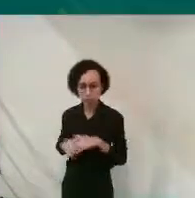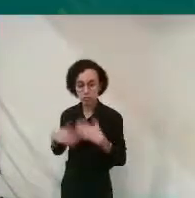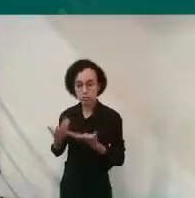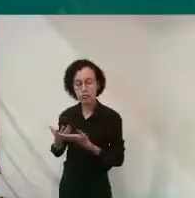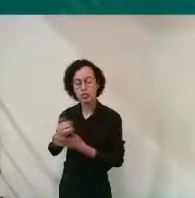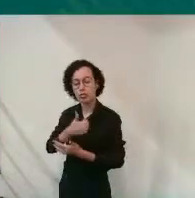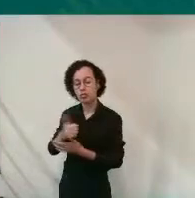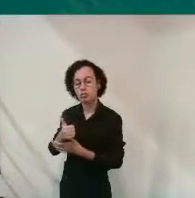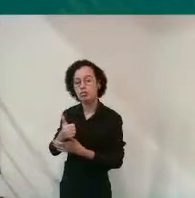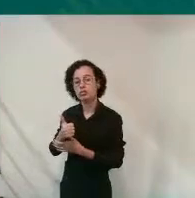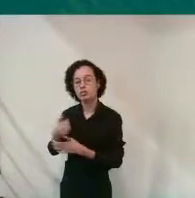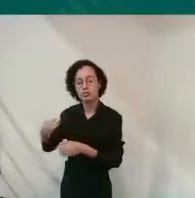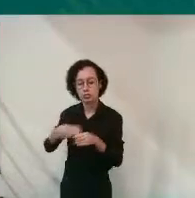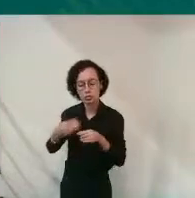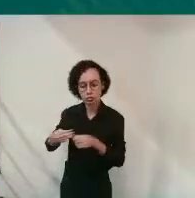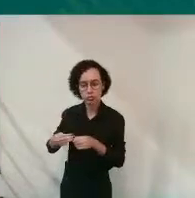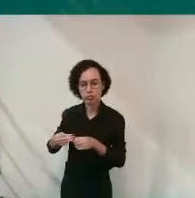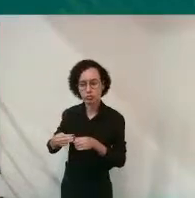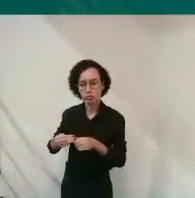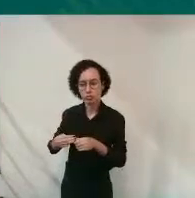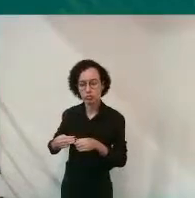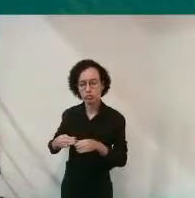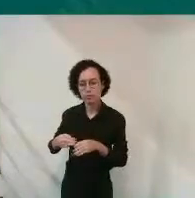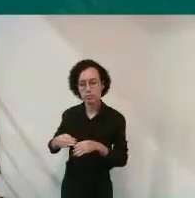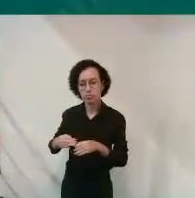municípios, eles têm a NPP